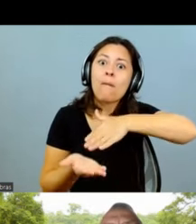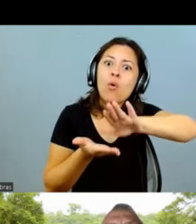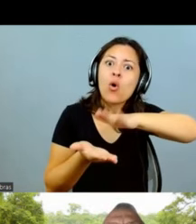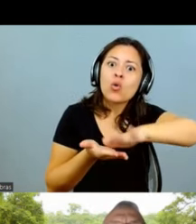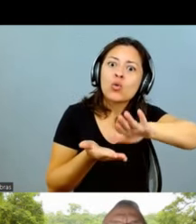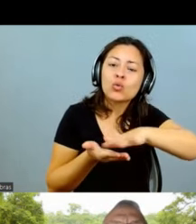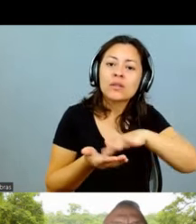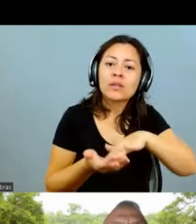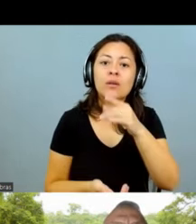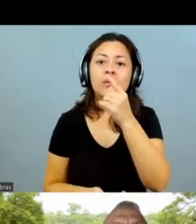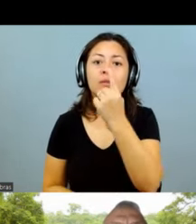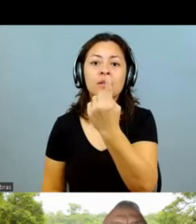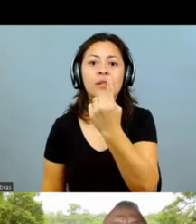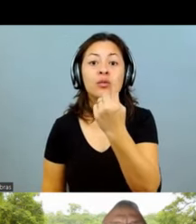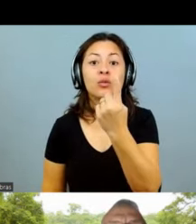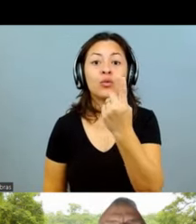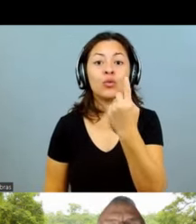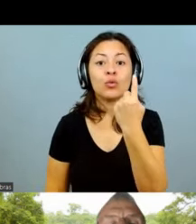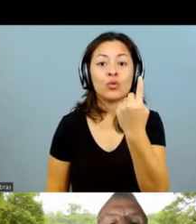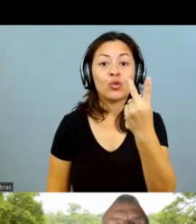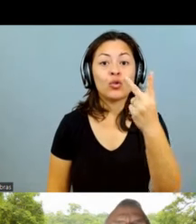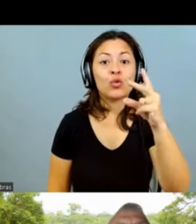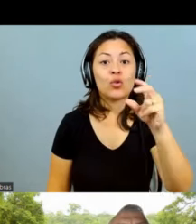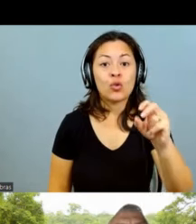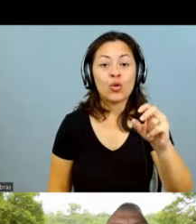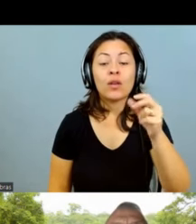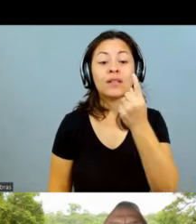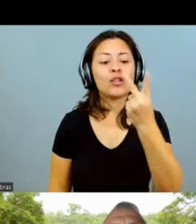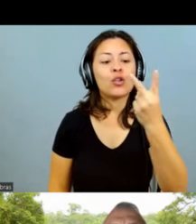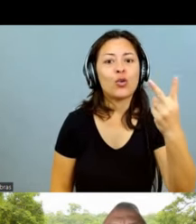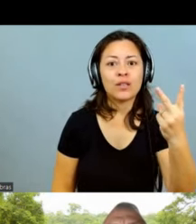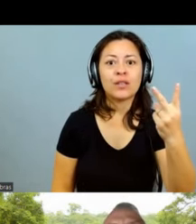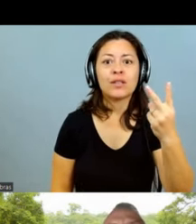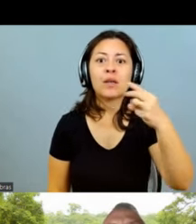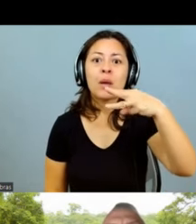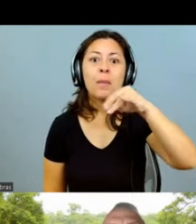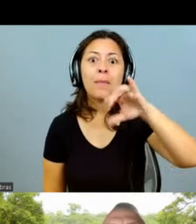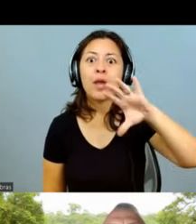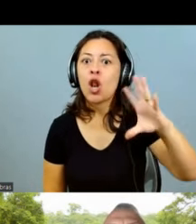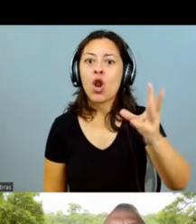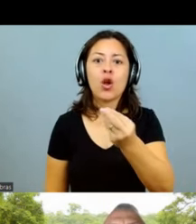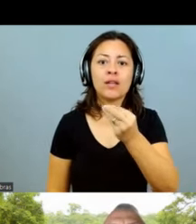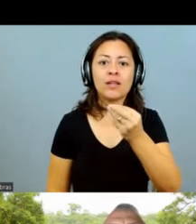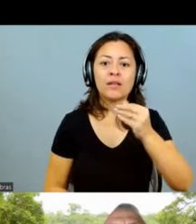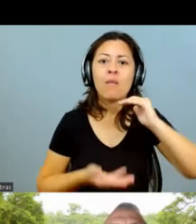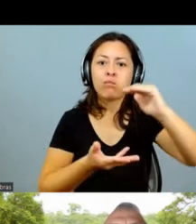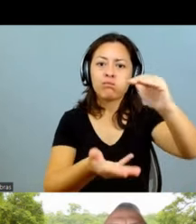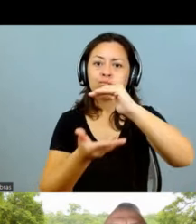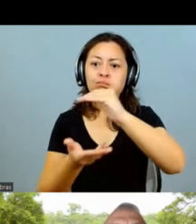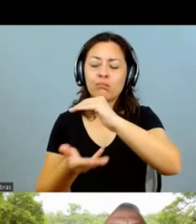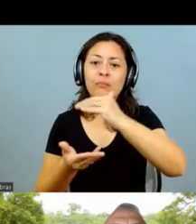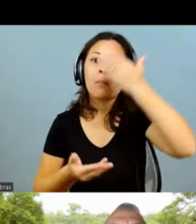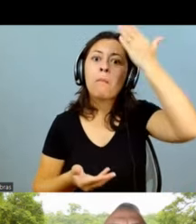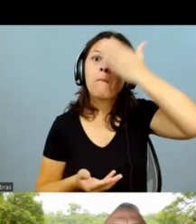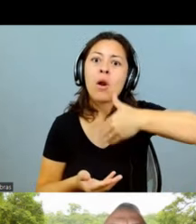122.8 milhões de fardos um saldo quase Zerado para safra